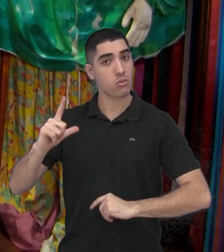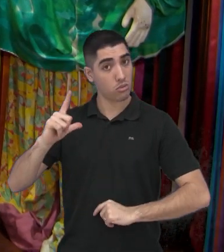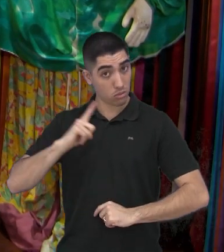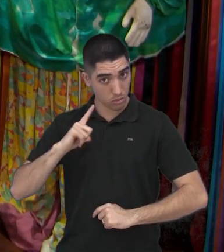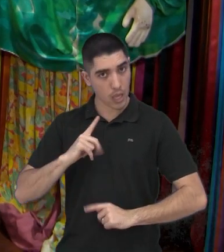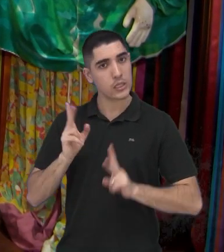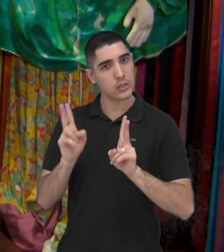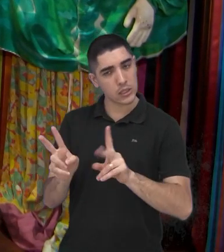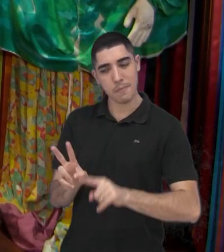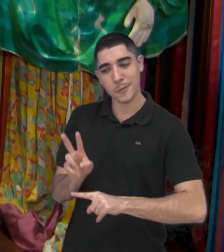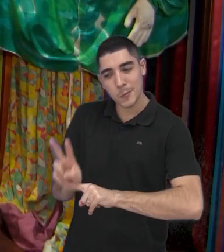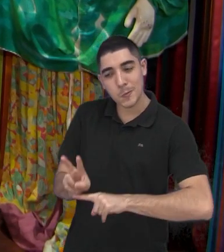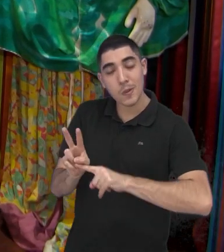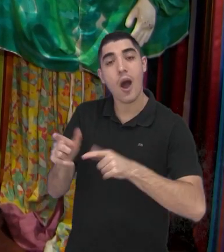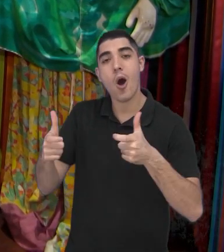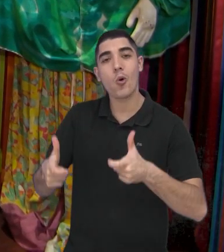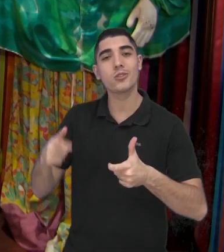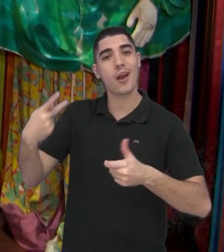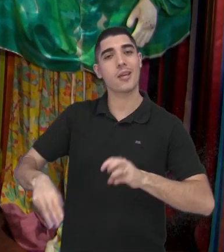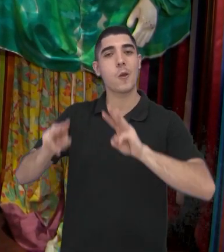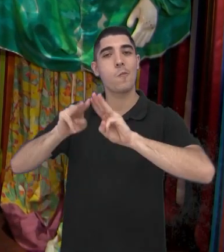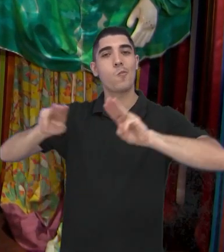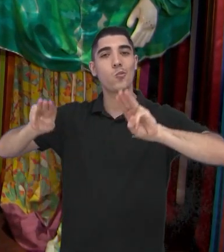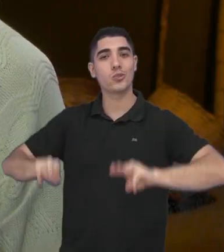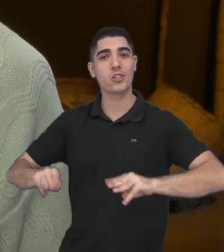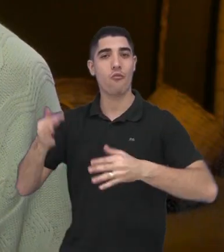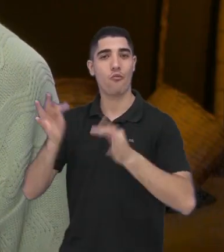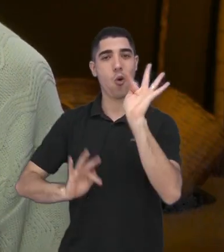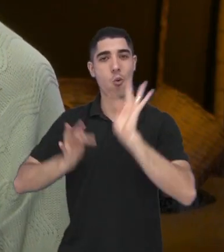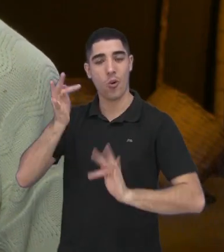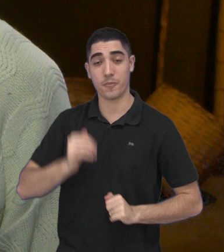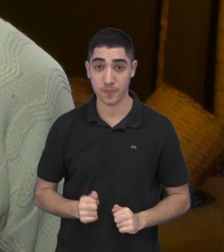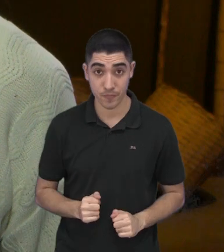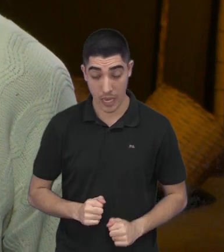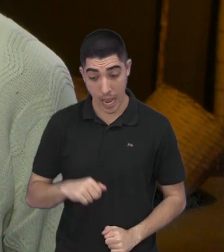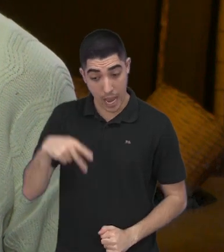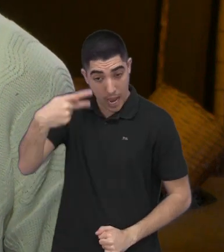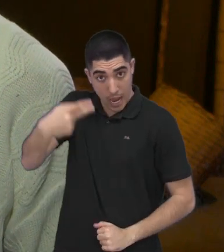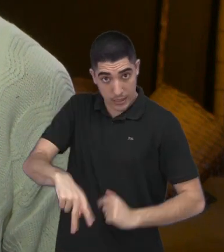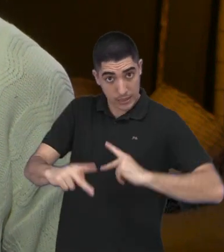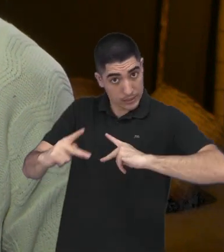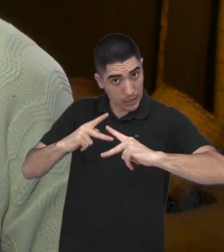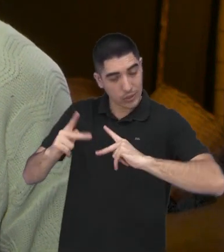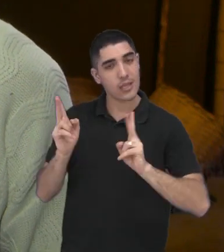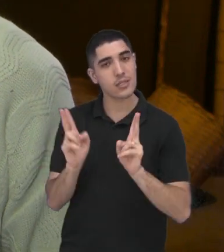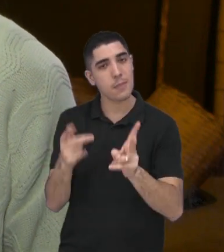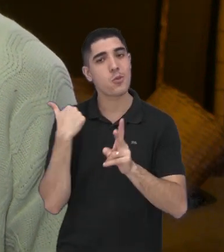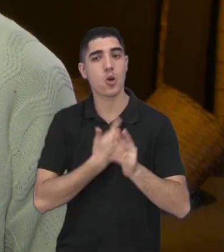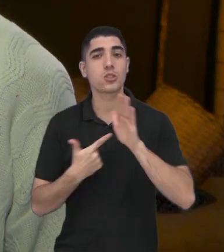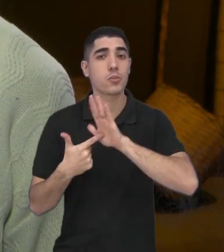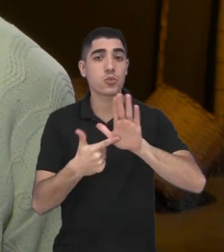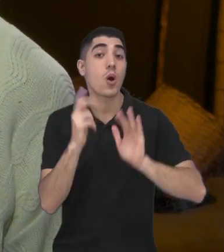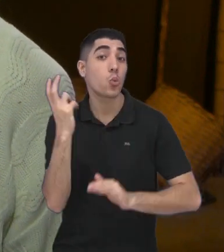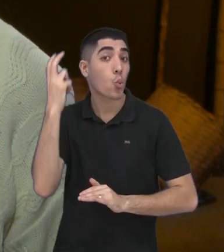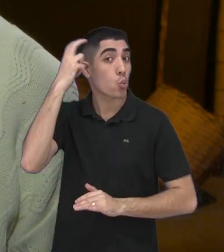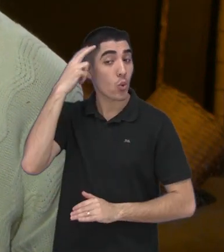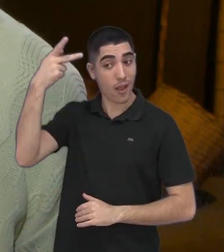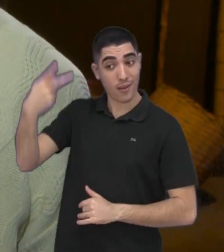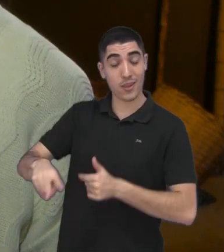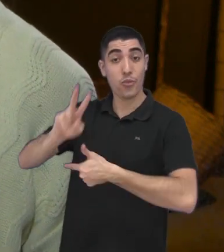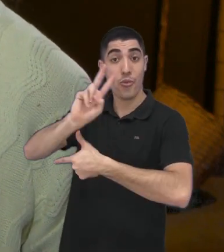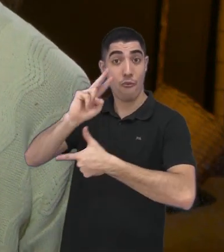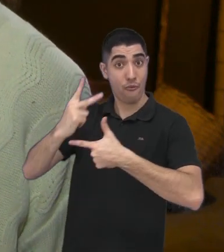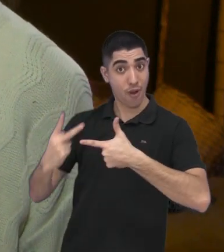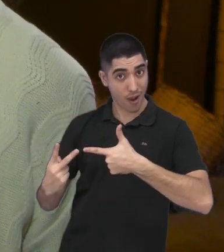é conservado e perpetuado pelo Museu do Folclore. Aqui em São José a gente traz muito essa noção do Vale do Paraíba como